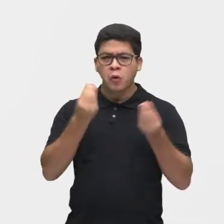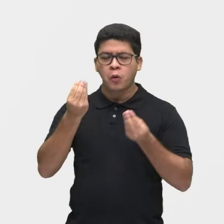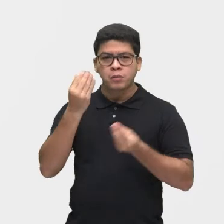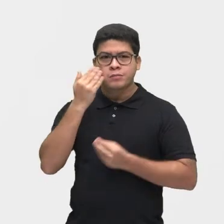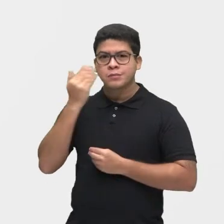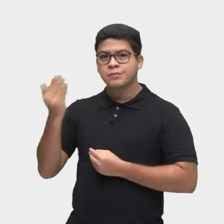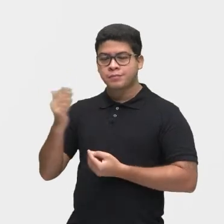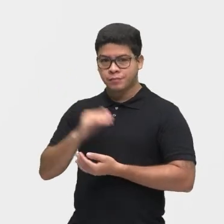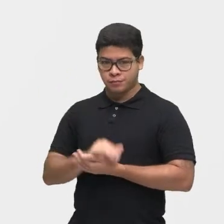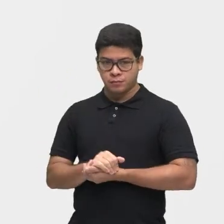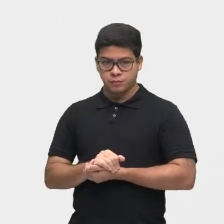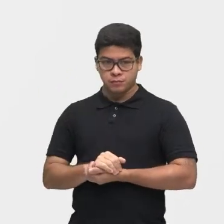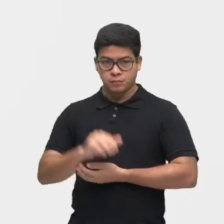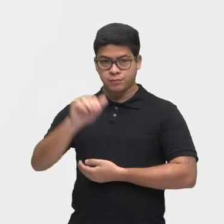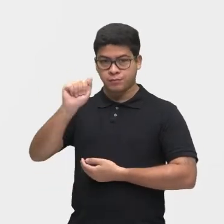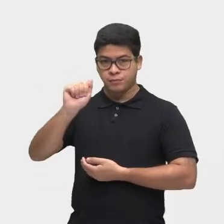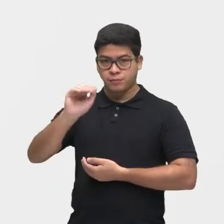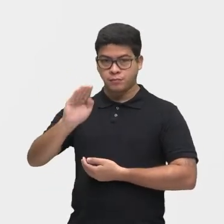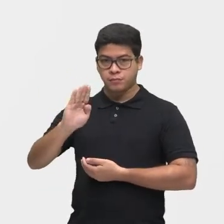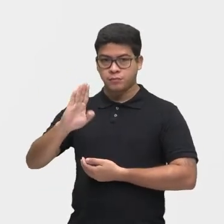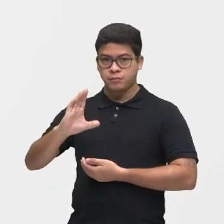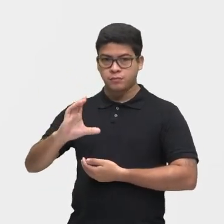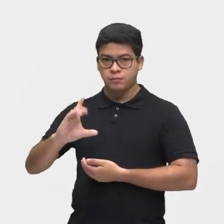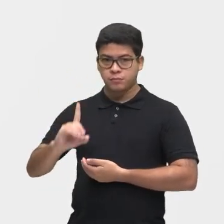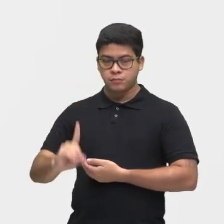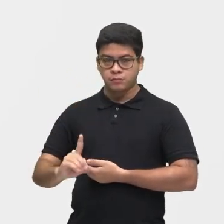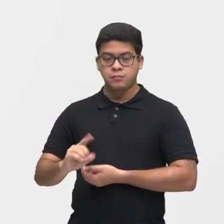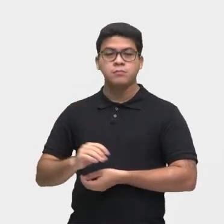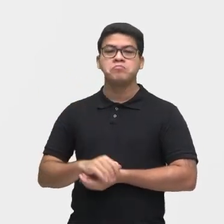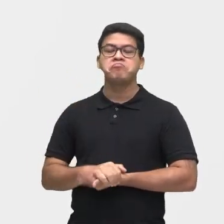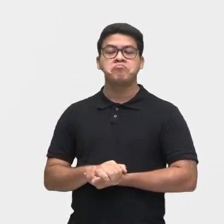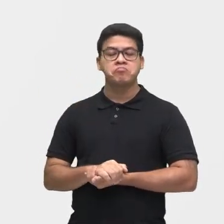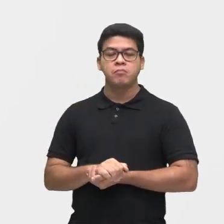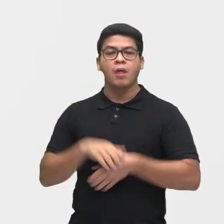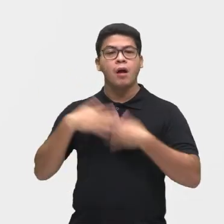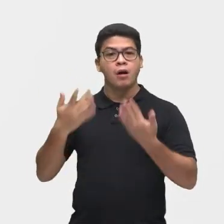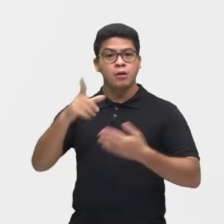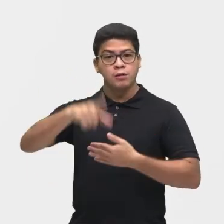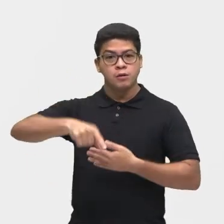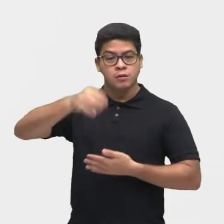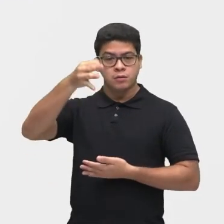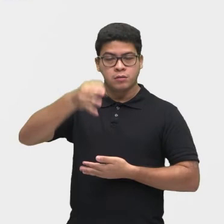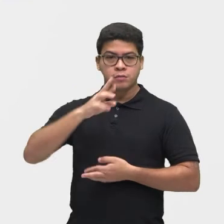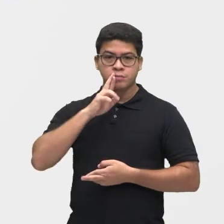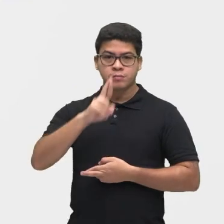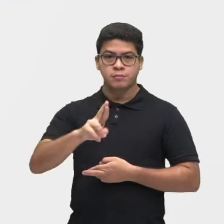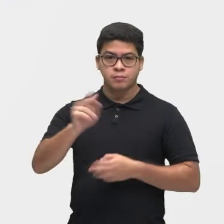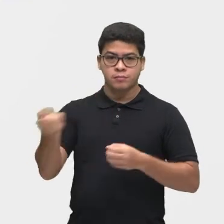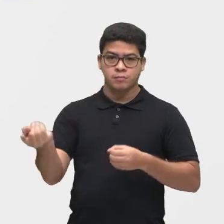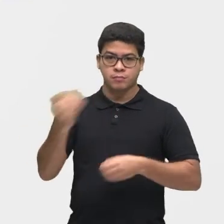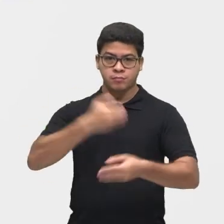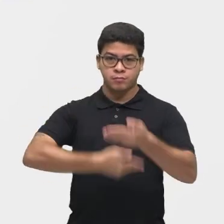aí, ó, a letra A, B, C ou D, tá bom? A gente volta já para interagir.